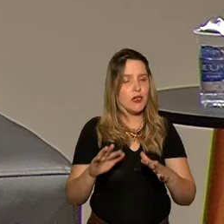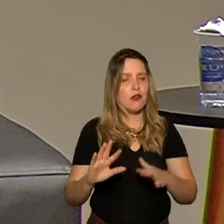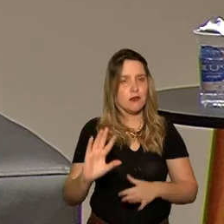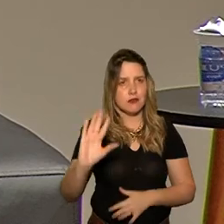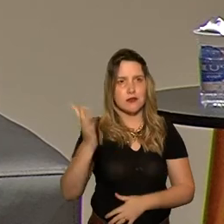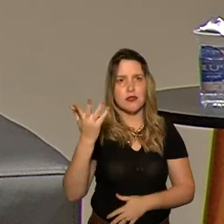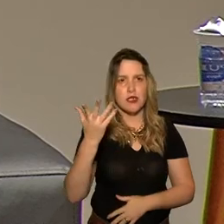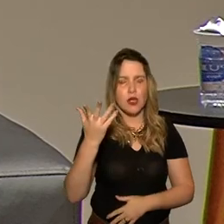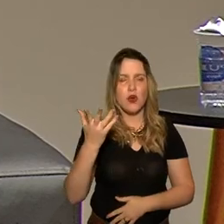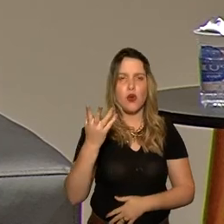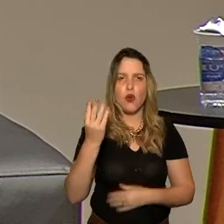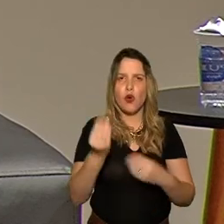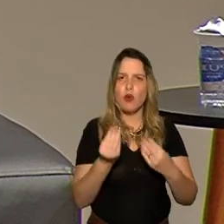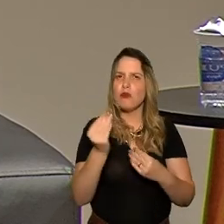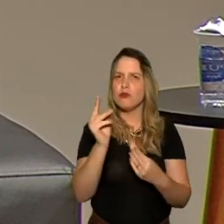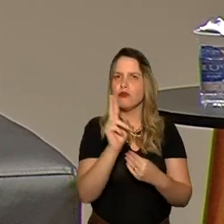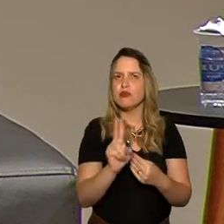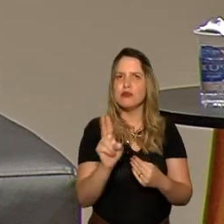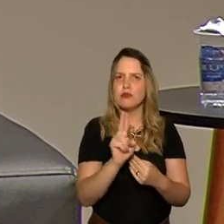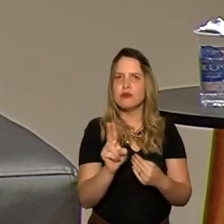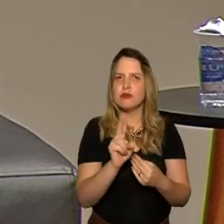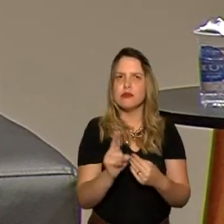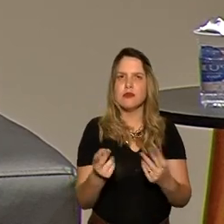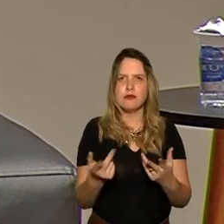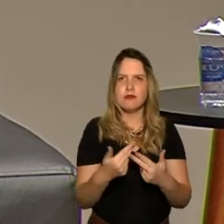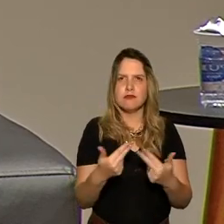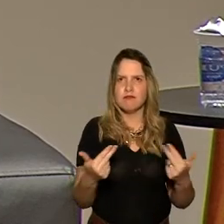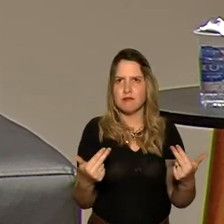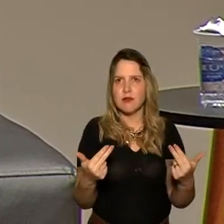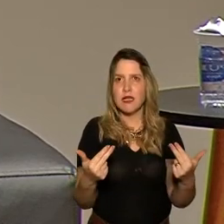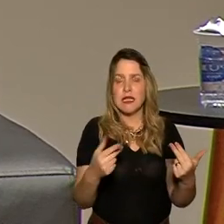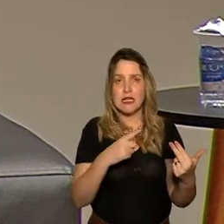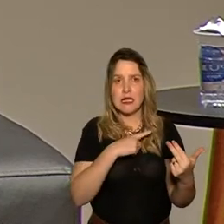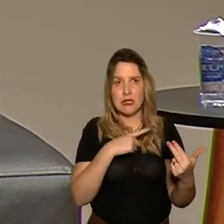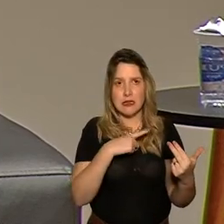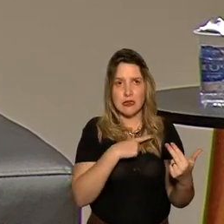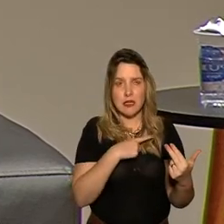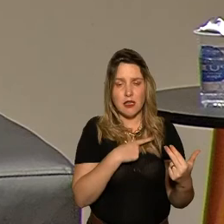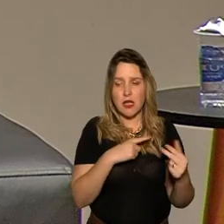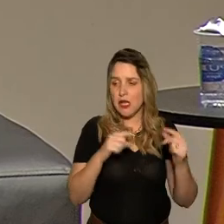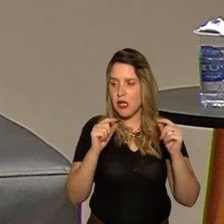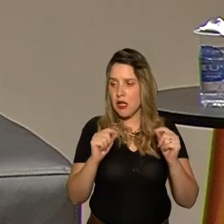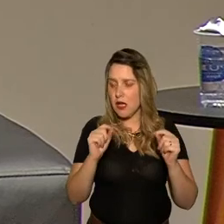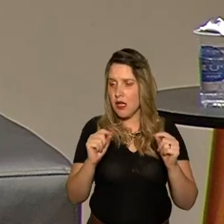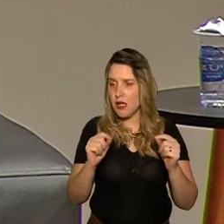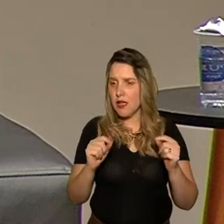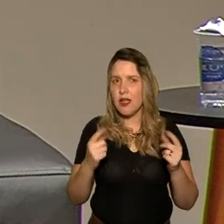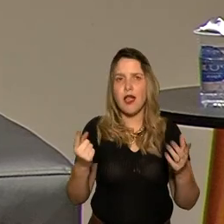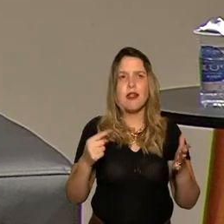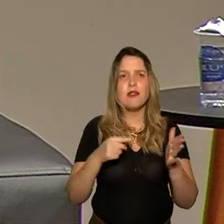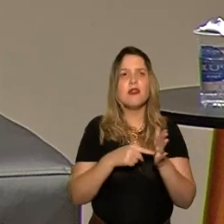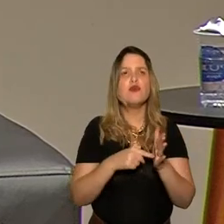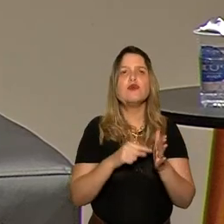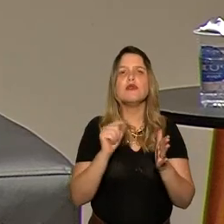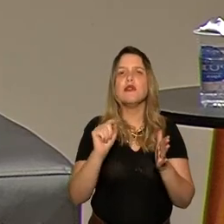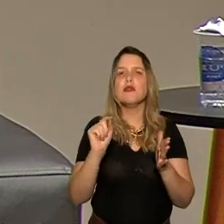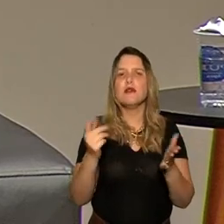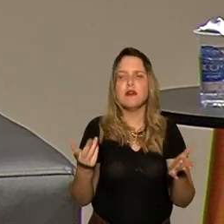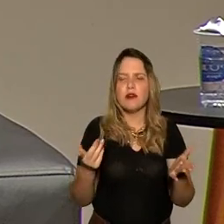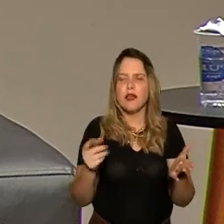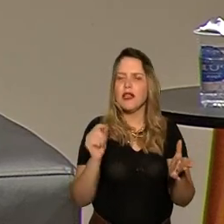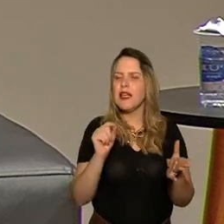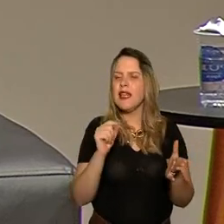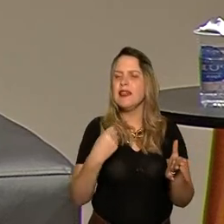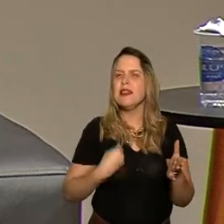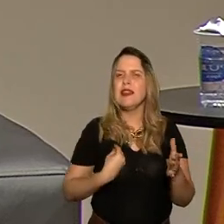onde ele estava que era Bienal quem de quem era aquele lugar quem